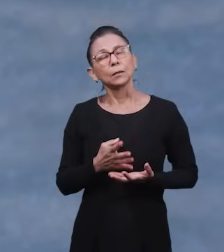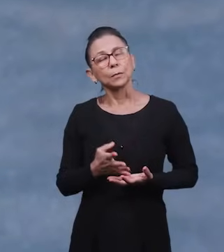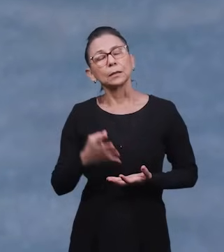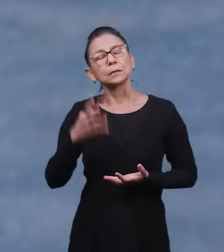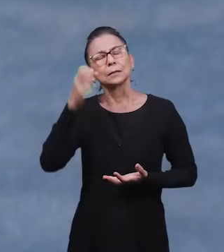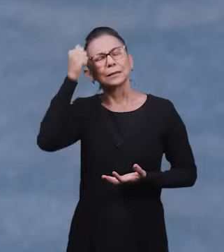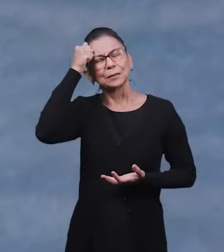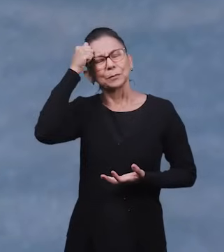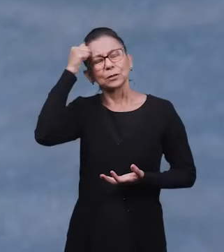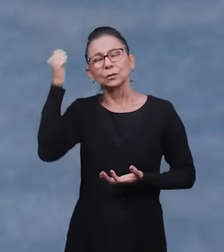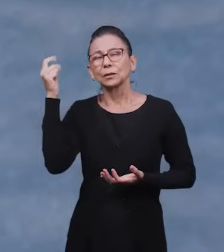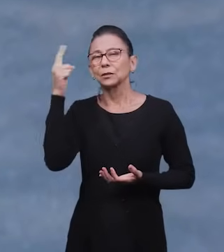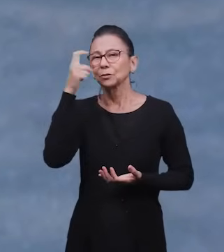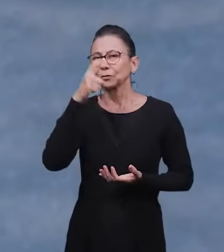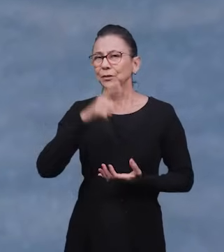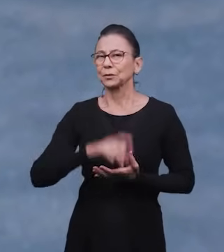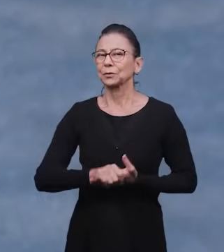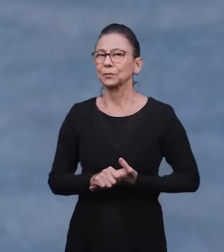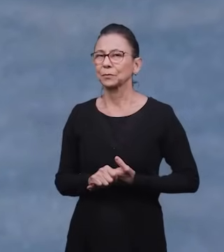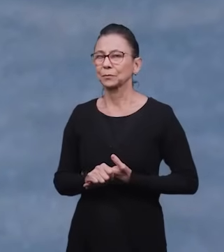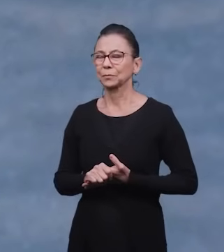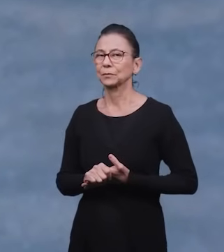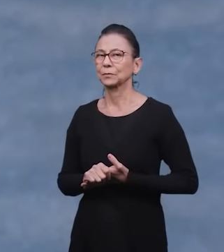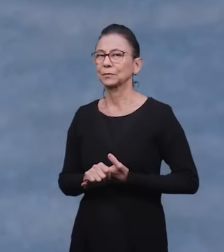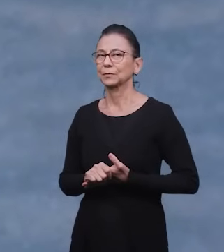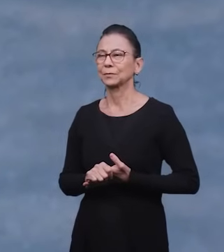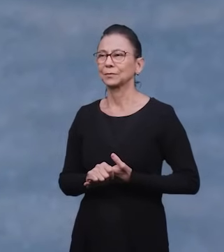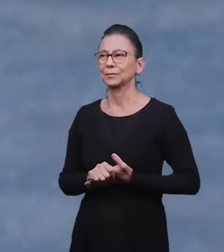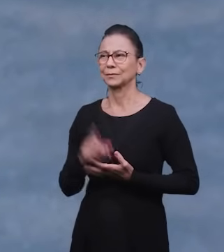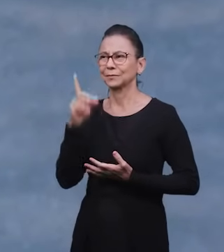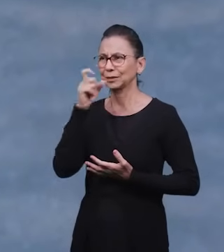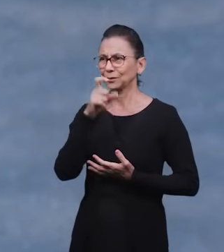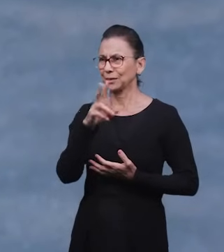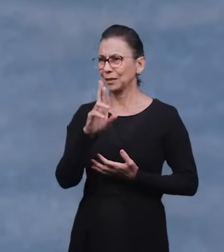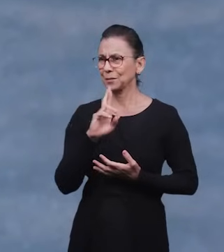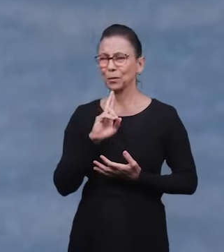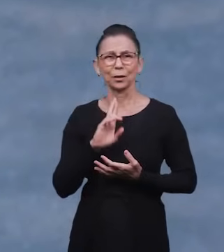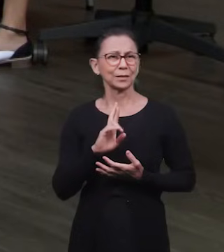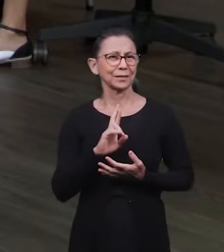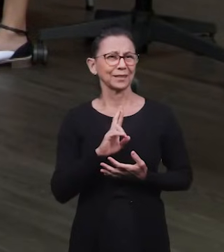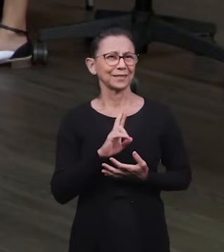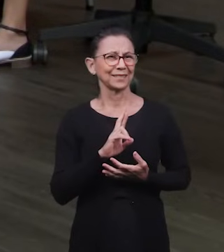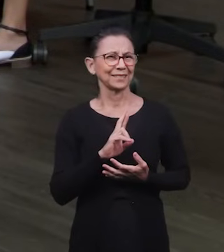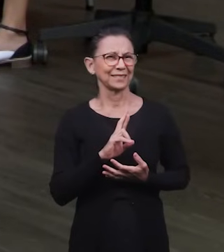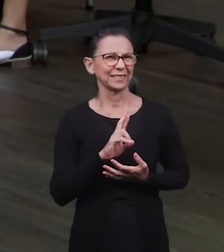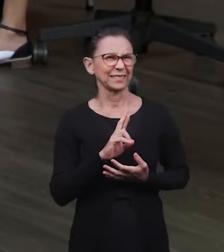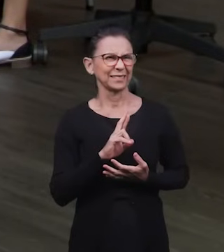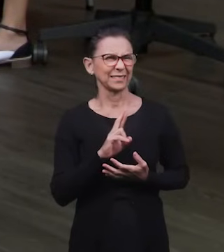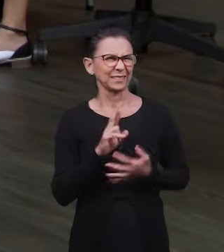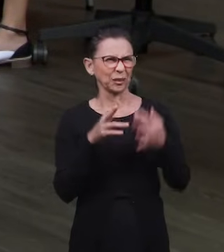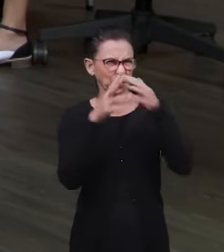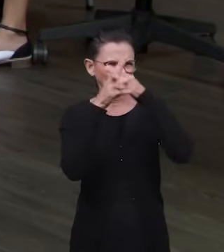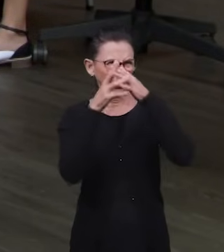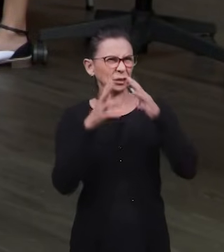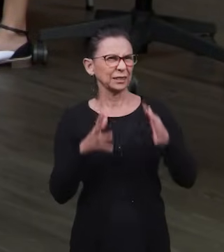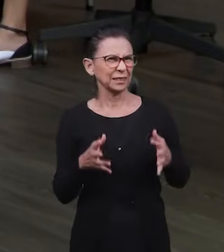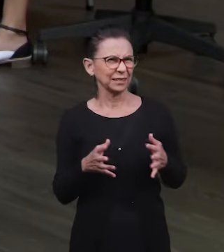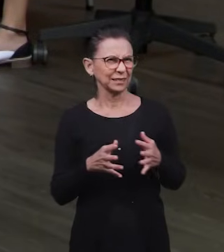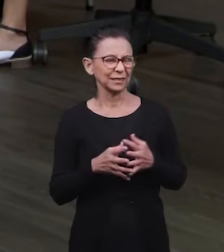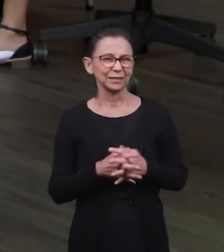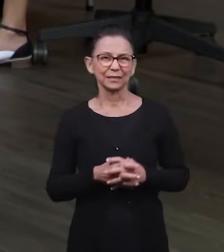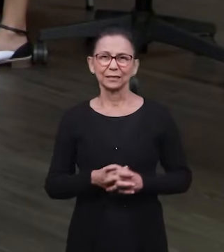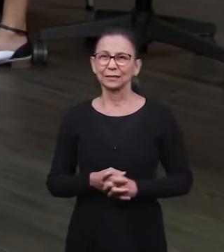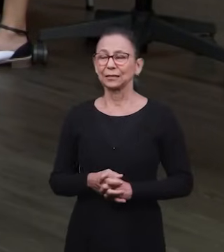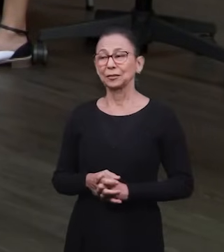Santo que provoca e nós abrimos o coração e aceitamos isso. Ficou meio complicada a resposta? Não, deu para entender. Eu espero que